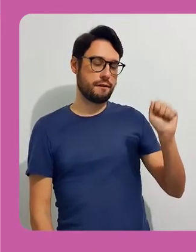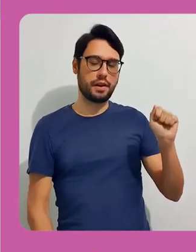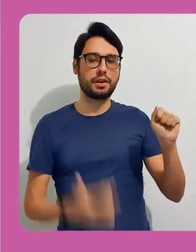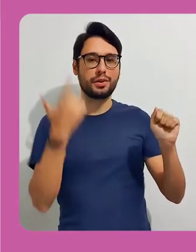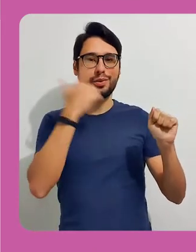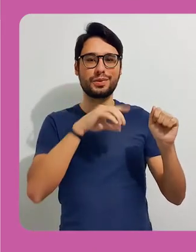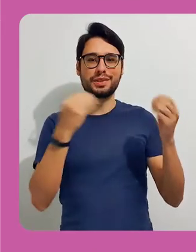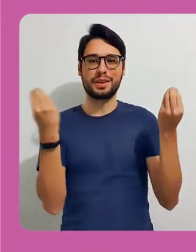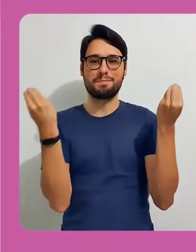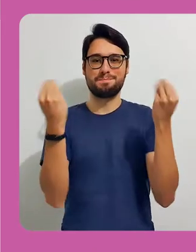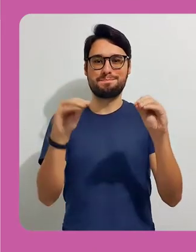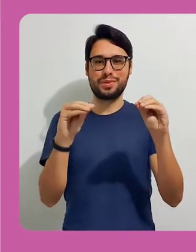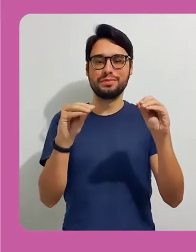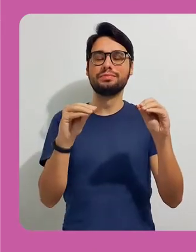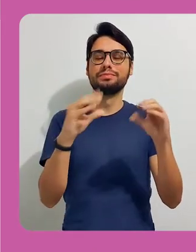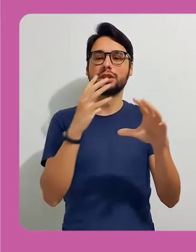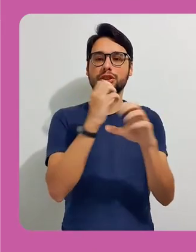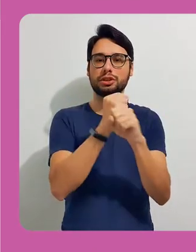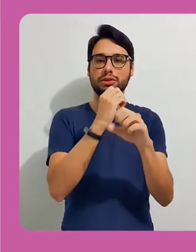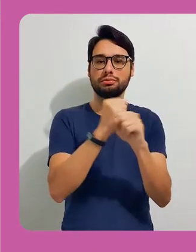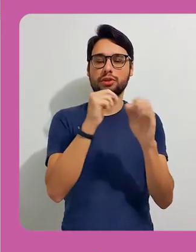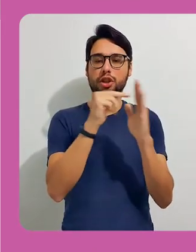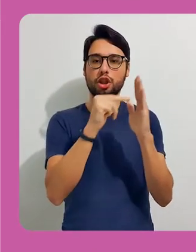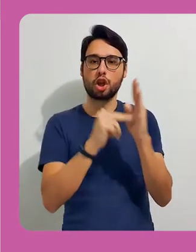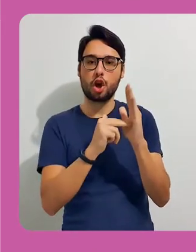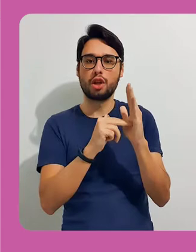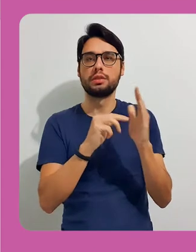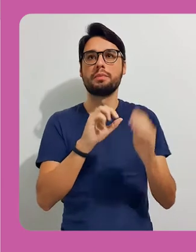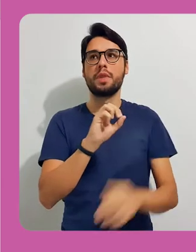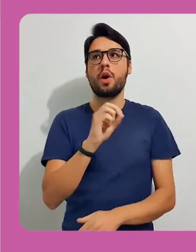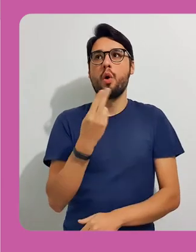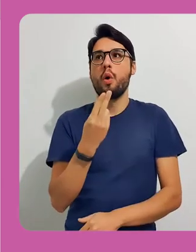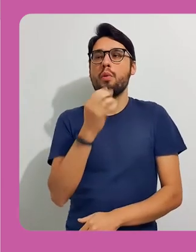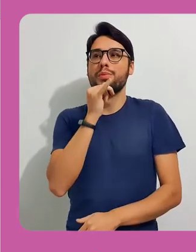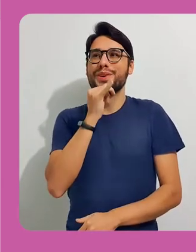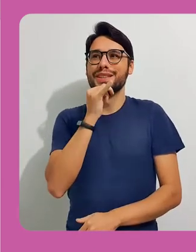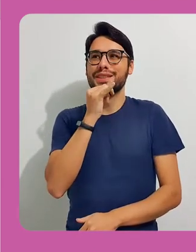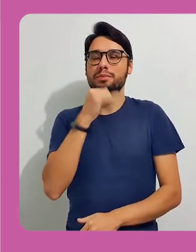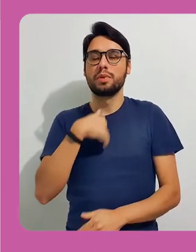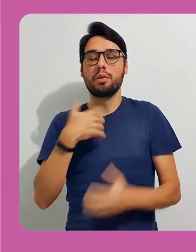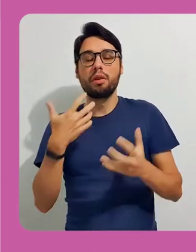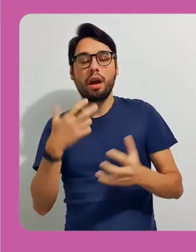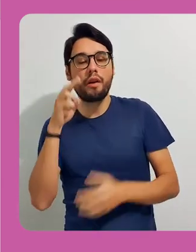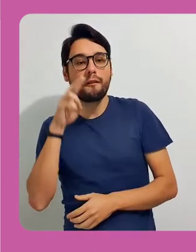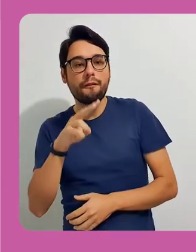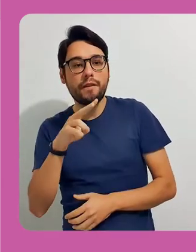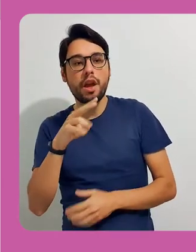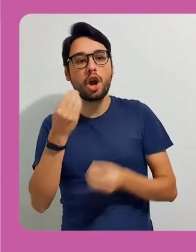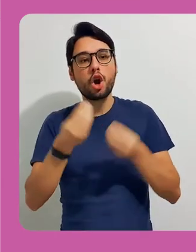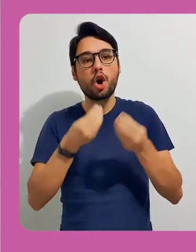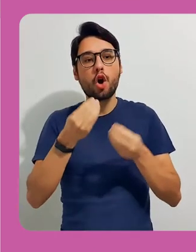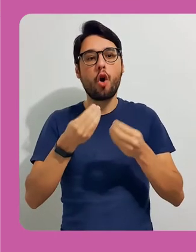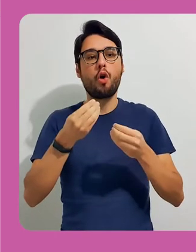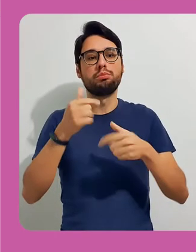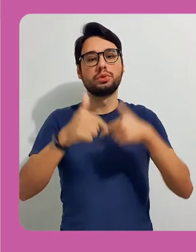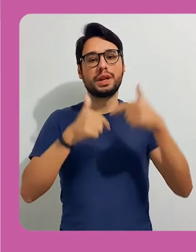ou o acompanhamento da escrita do tcc de um aluno onde o aluno toda vez vai enviar